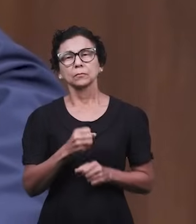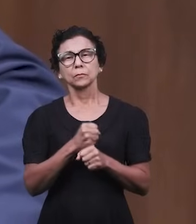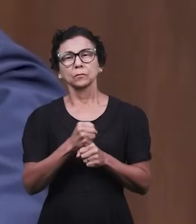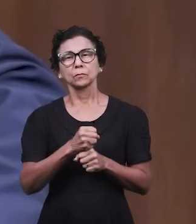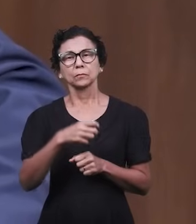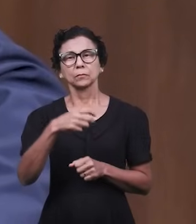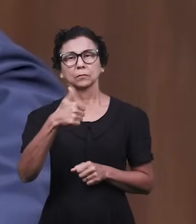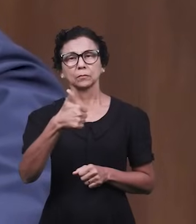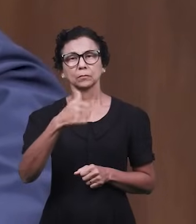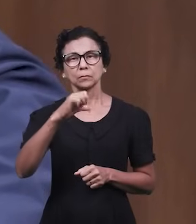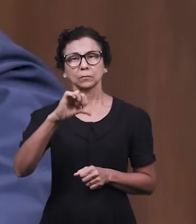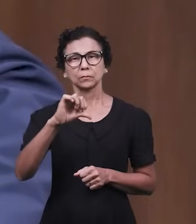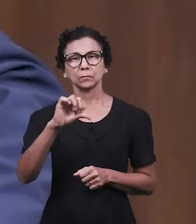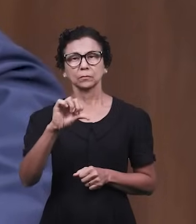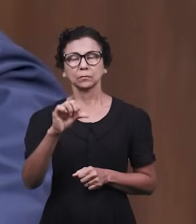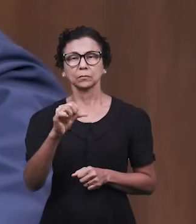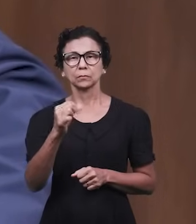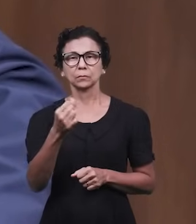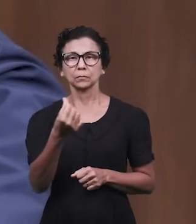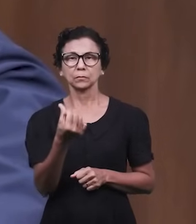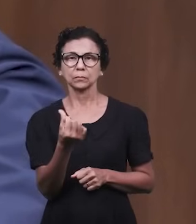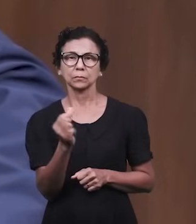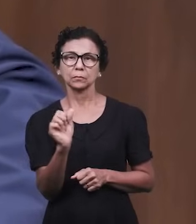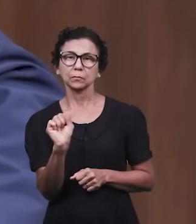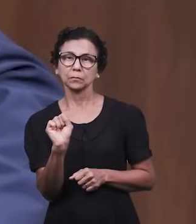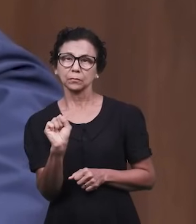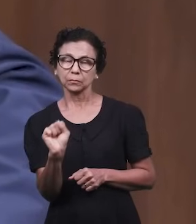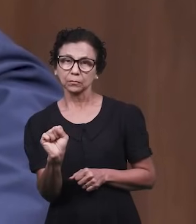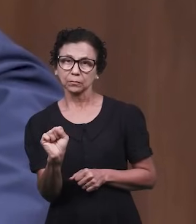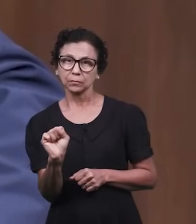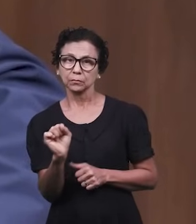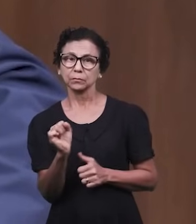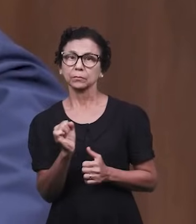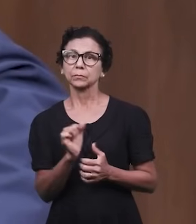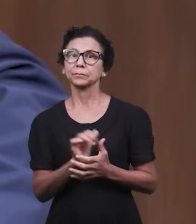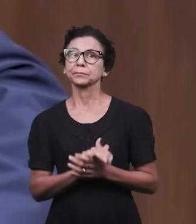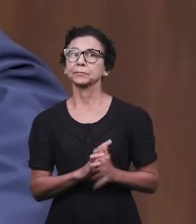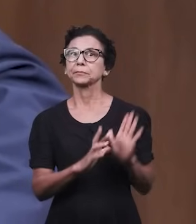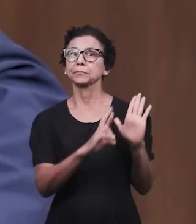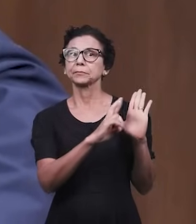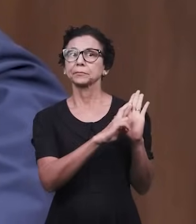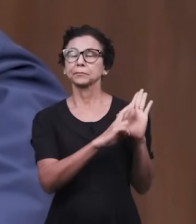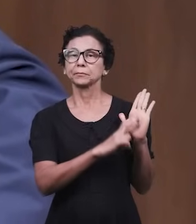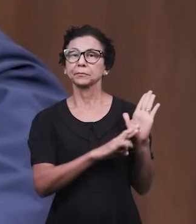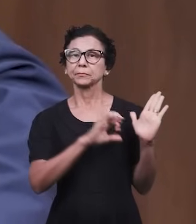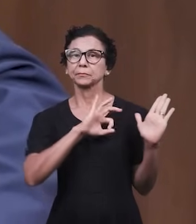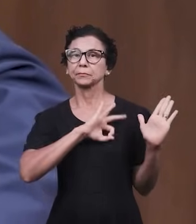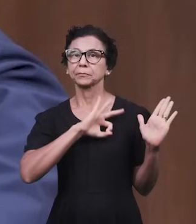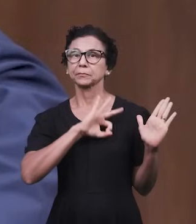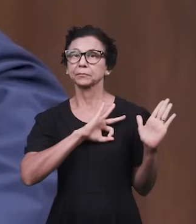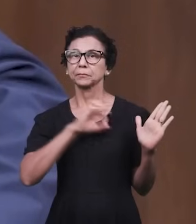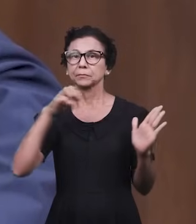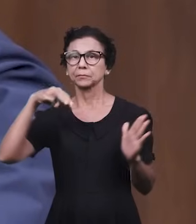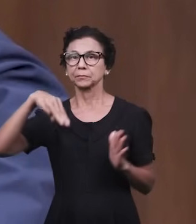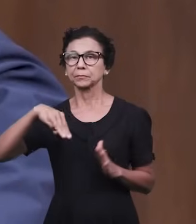1968, quando a igreja começa, era o auge do regime militar. Naquela